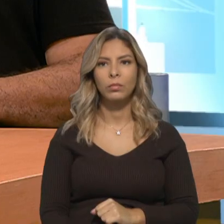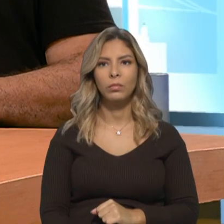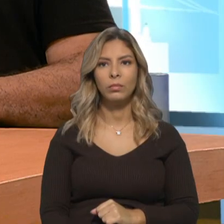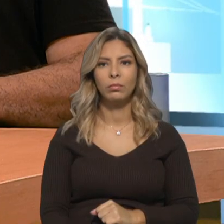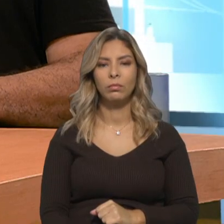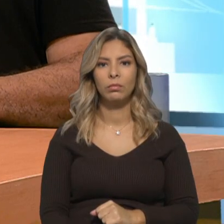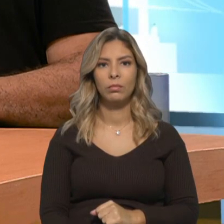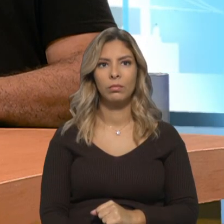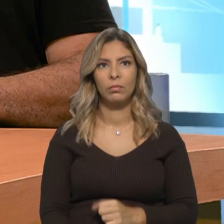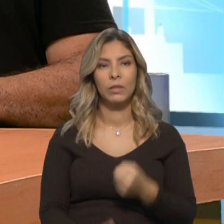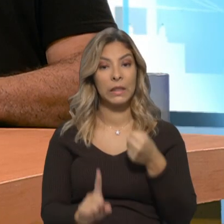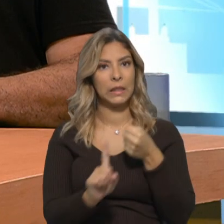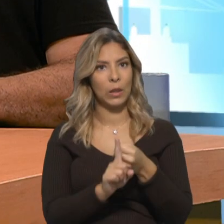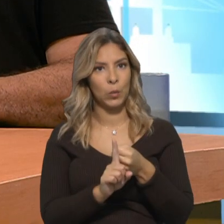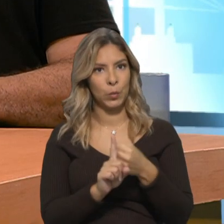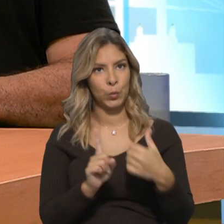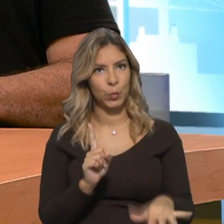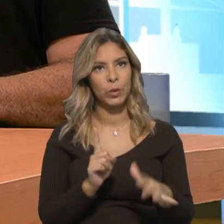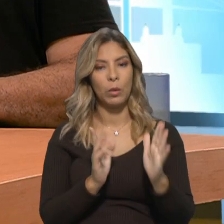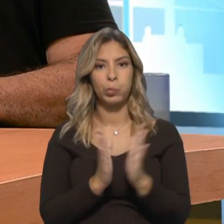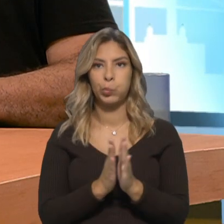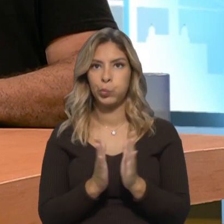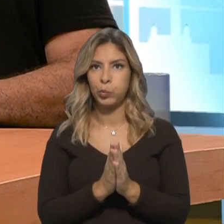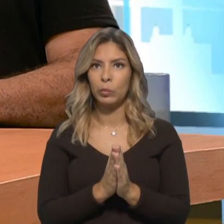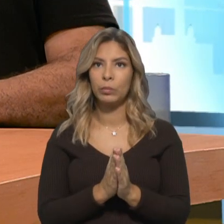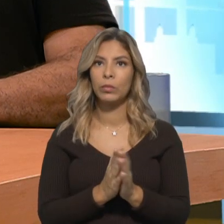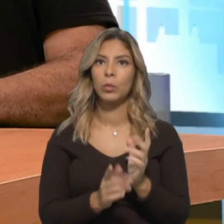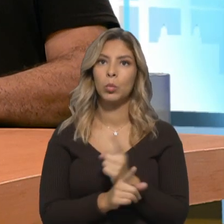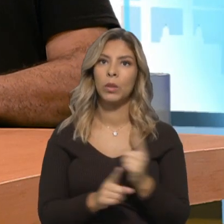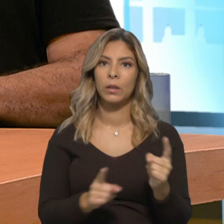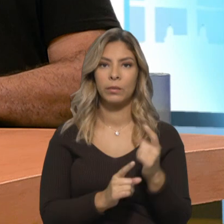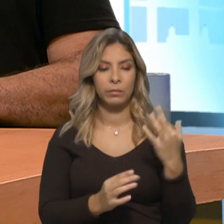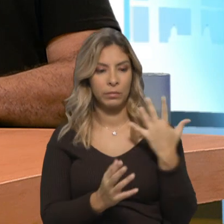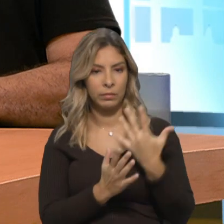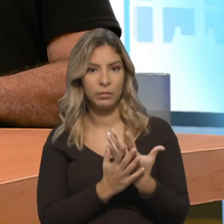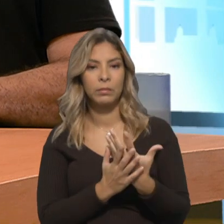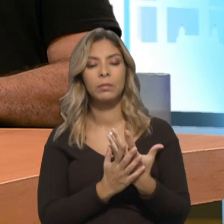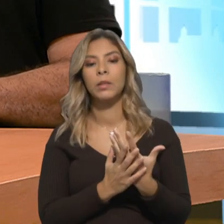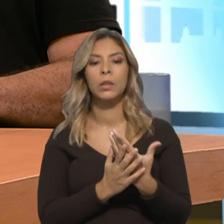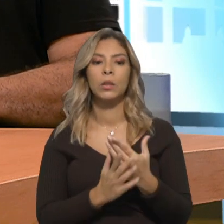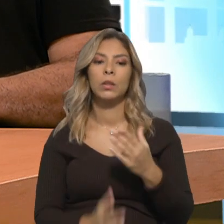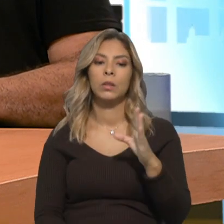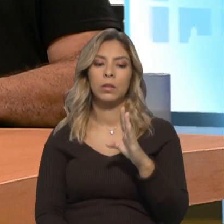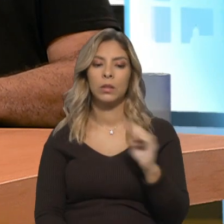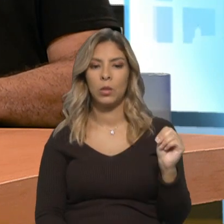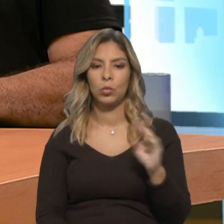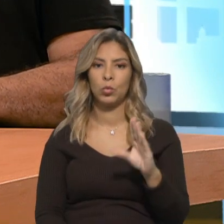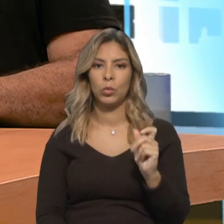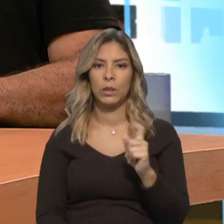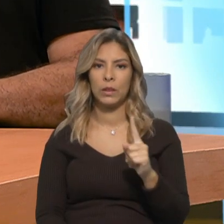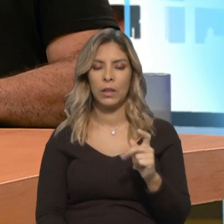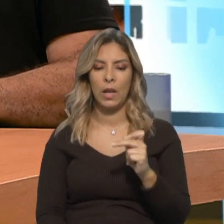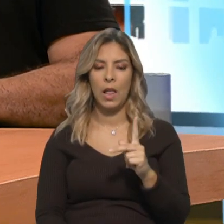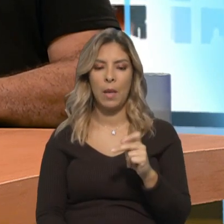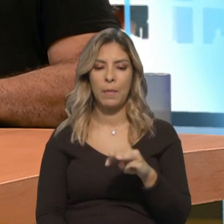dimensão missionária da Igreja, porque, ao fim e ao cabo, esta canonização de São José Alamano acaba por ser partilhada